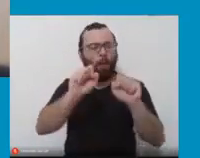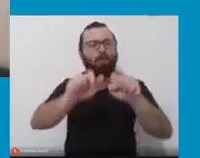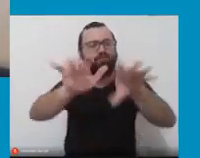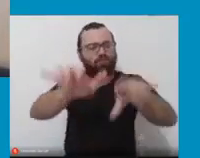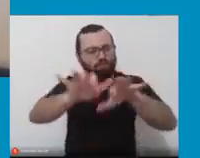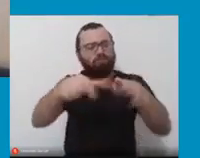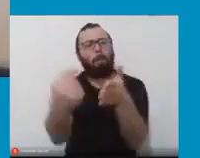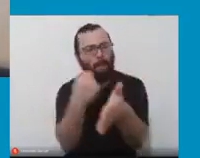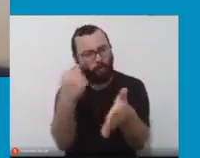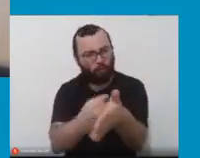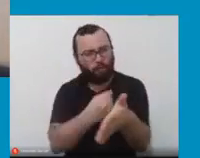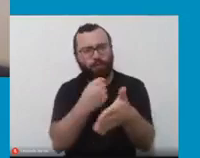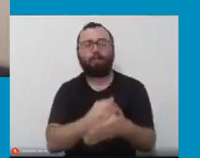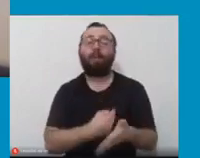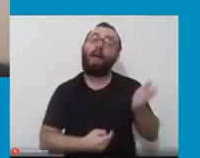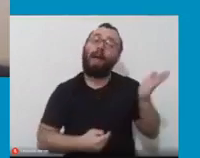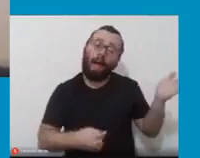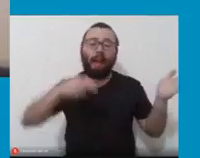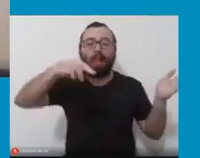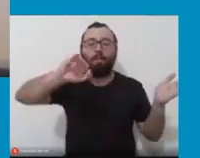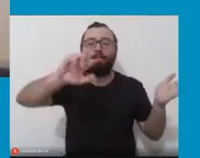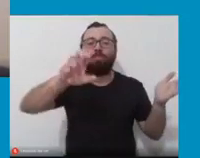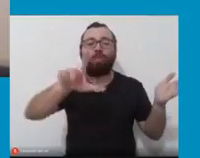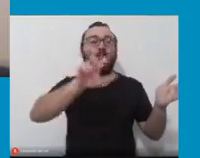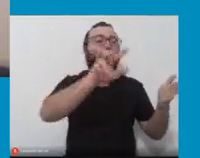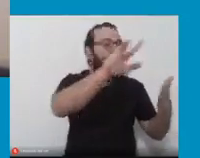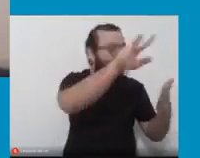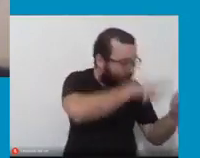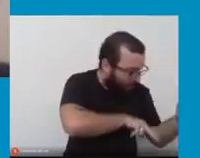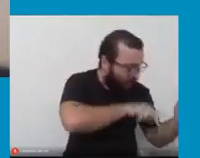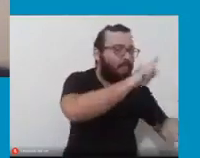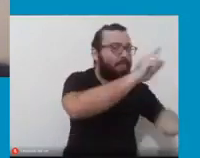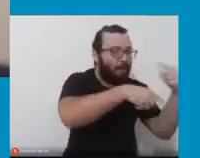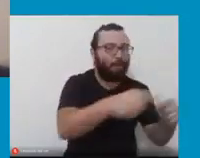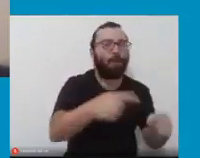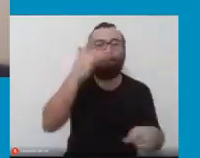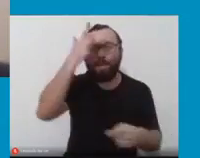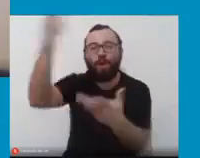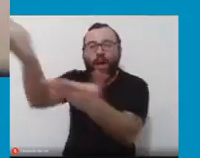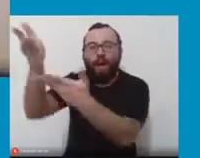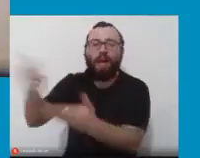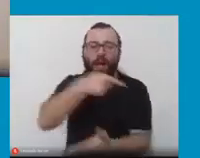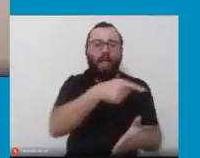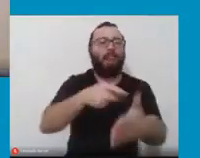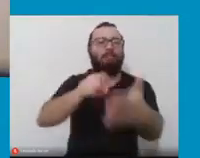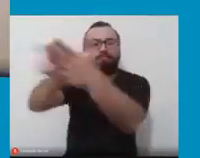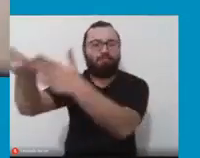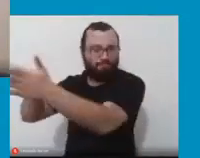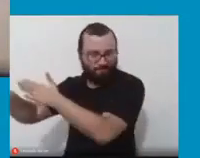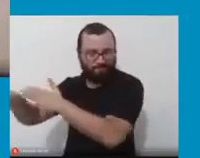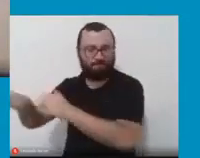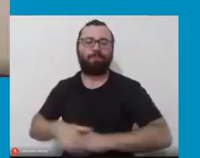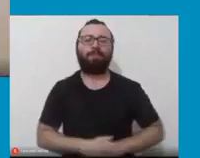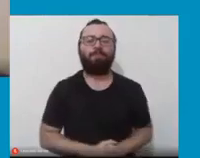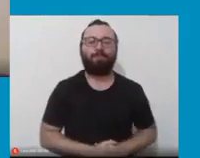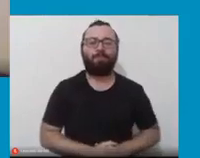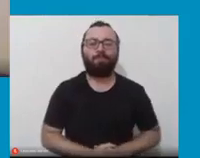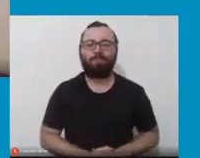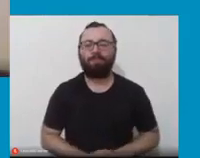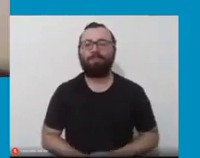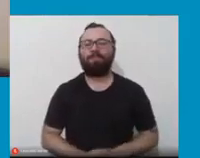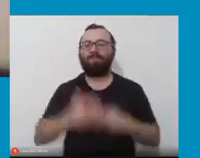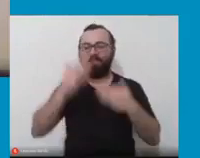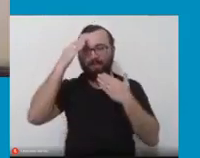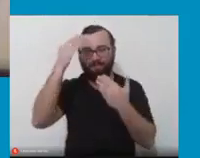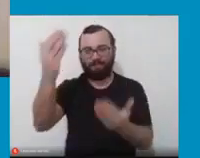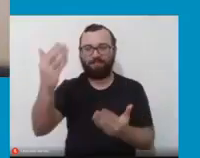e as perguntas vão chegar ao Michel, que vai transmitir aos convidados e ele e a ele mesmo, claro. Sim, perguntas para ele. Obrigado,